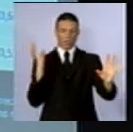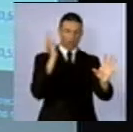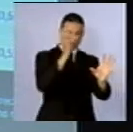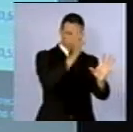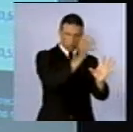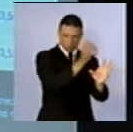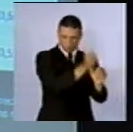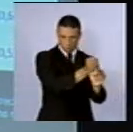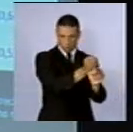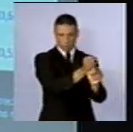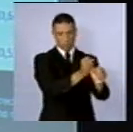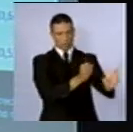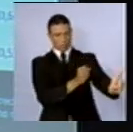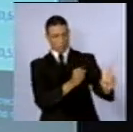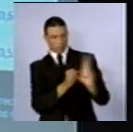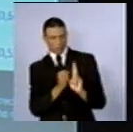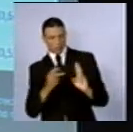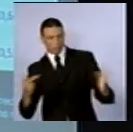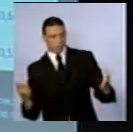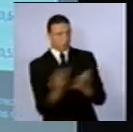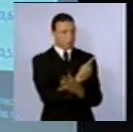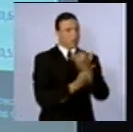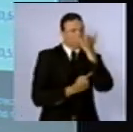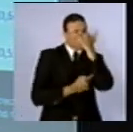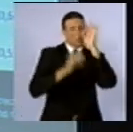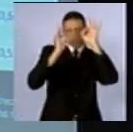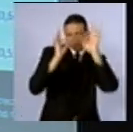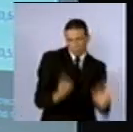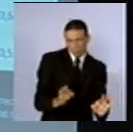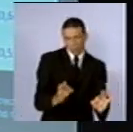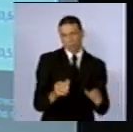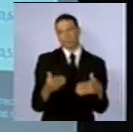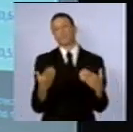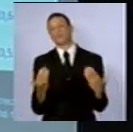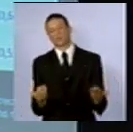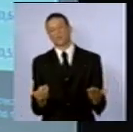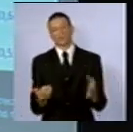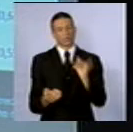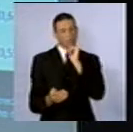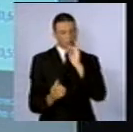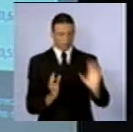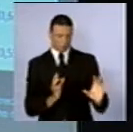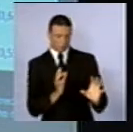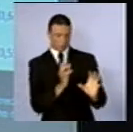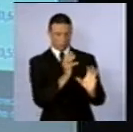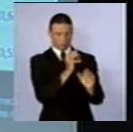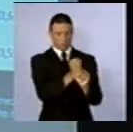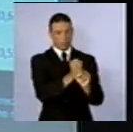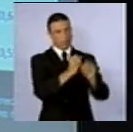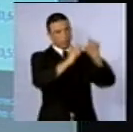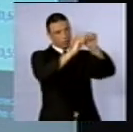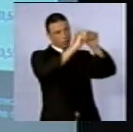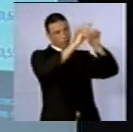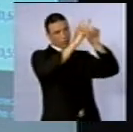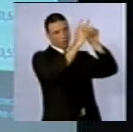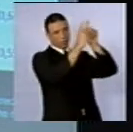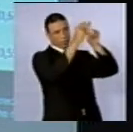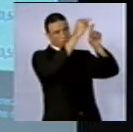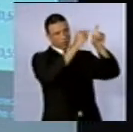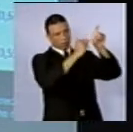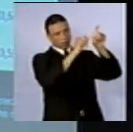que nós chamamos de razão de chances né e entre parênteses nós temos o cálculo estatístico